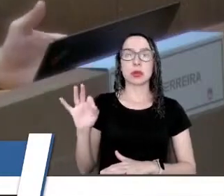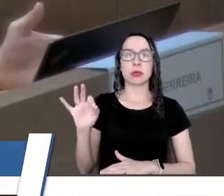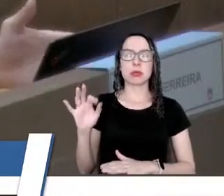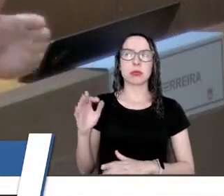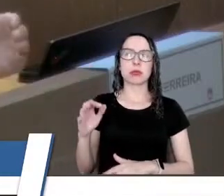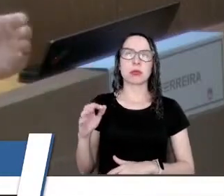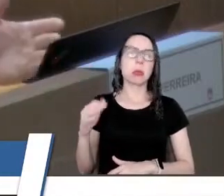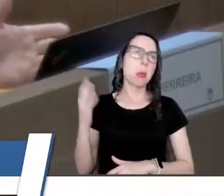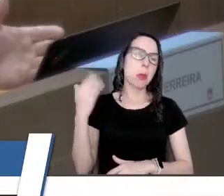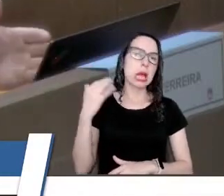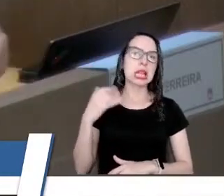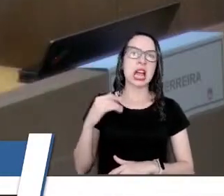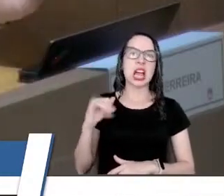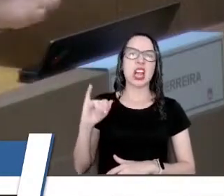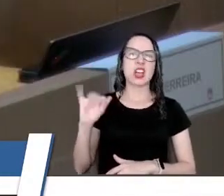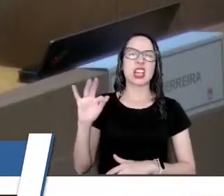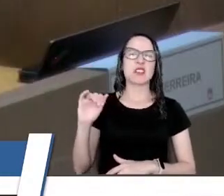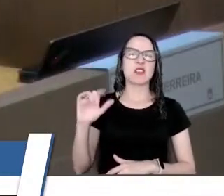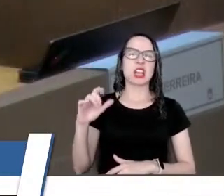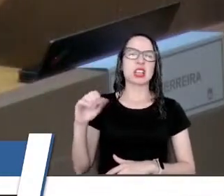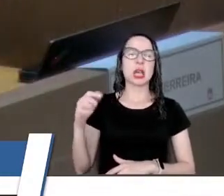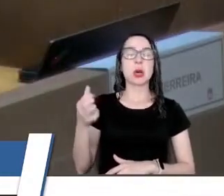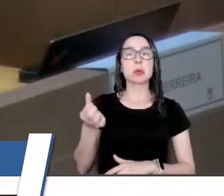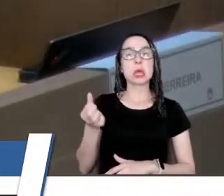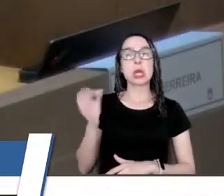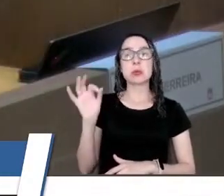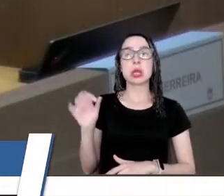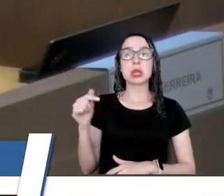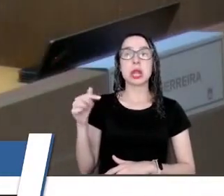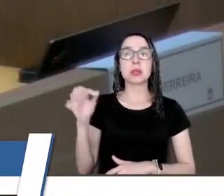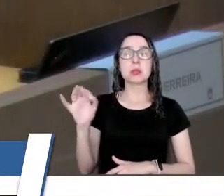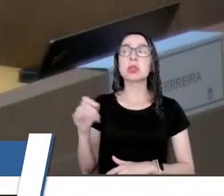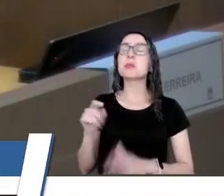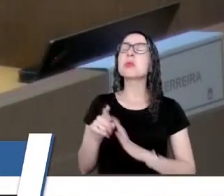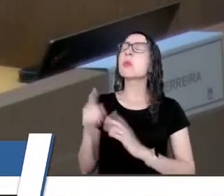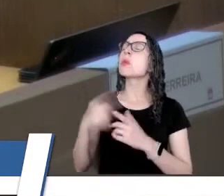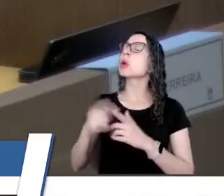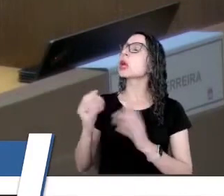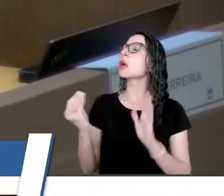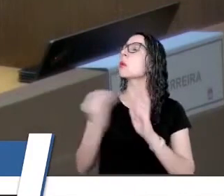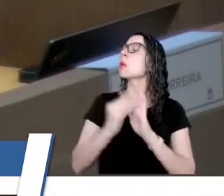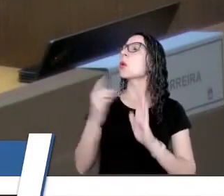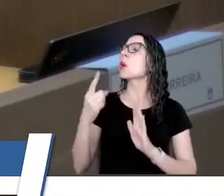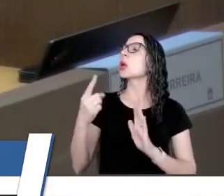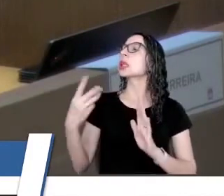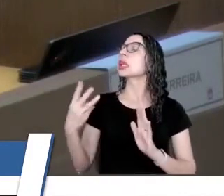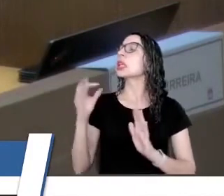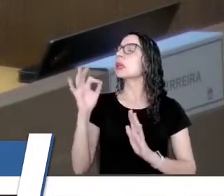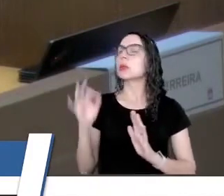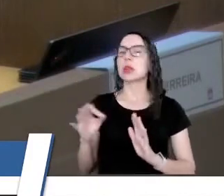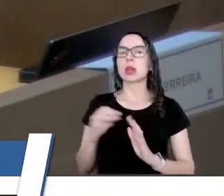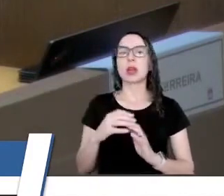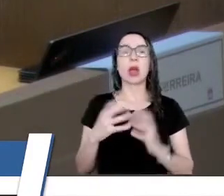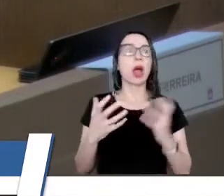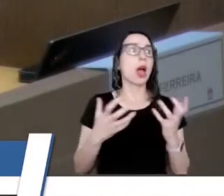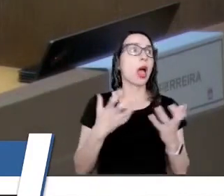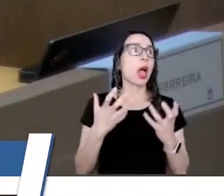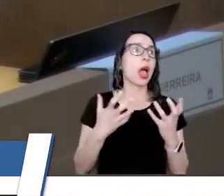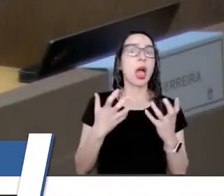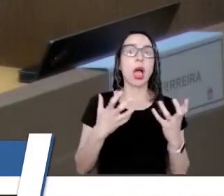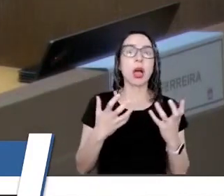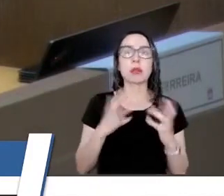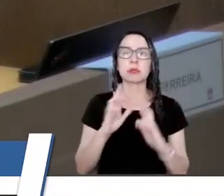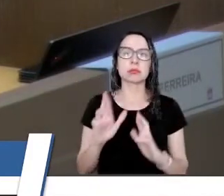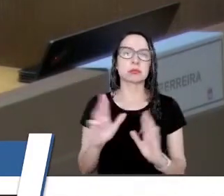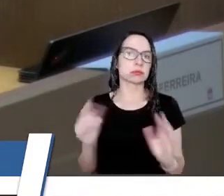com a inflação 6%, 7%, a gente perguntou, por que jogou 13%? Não, mas que não houve resposta.